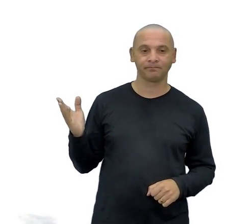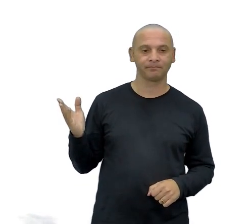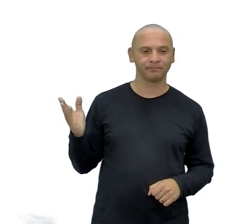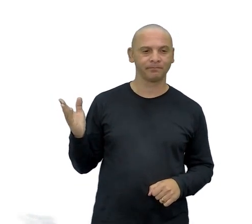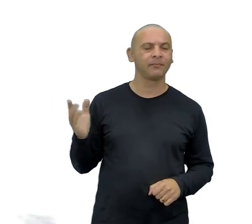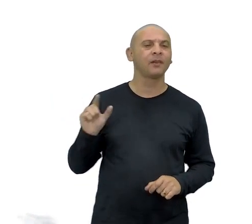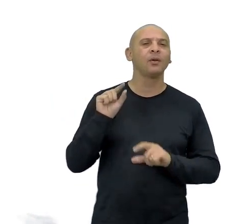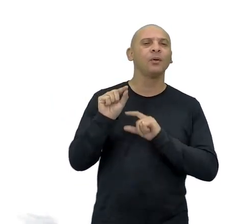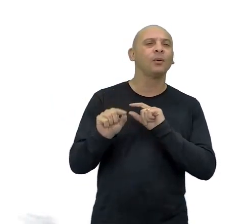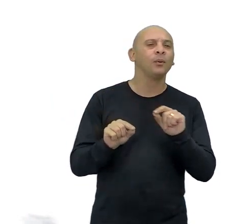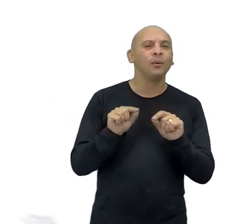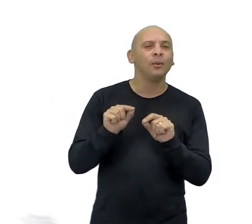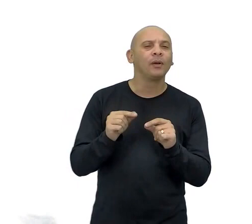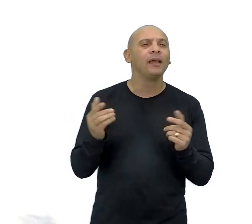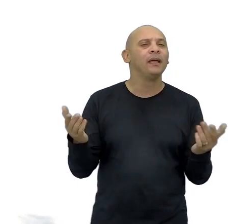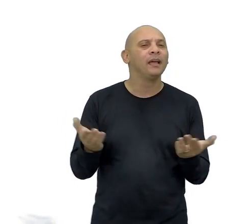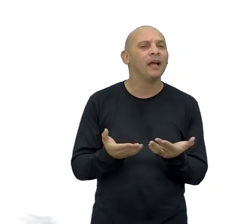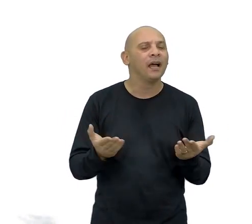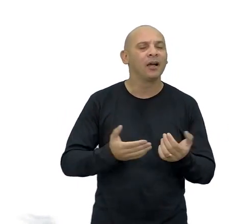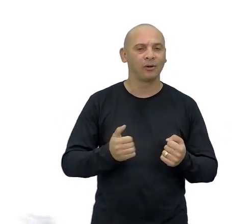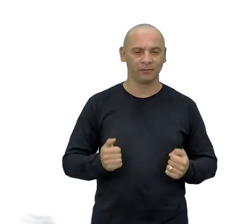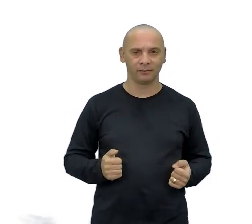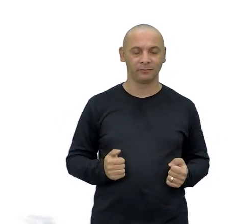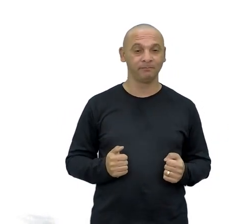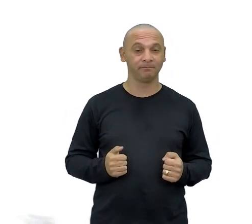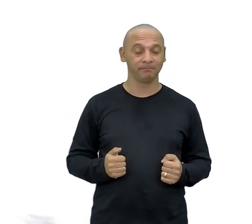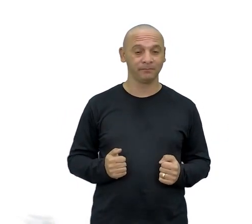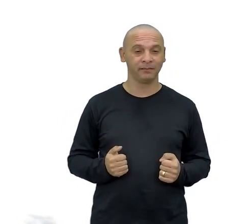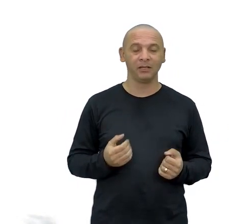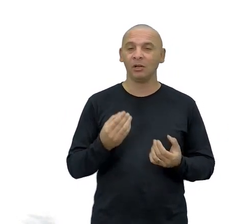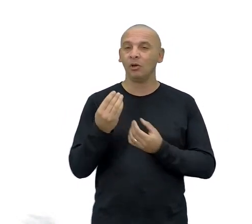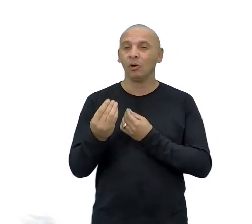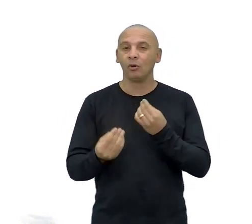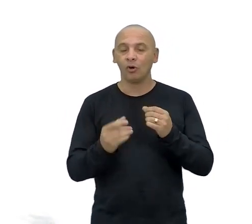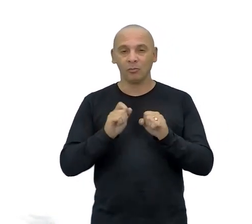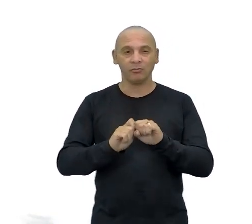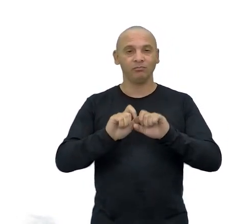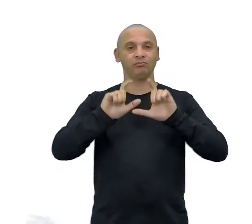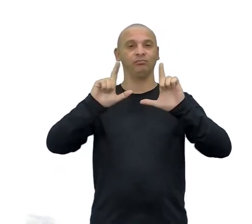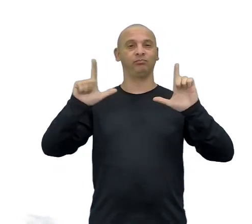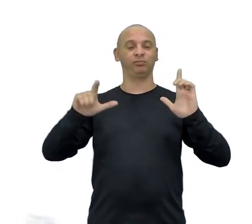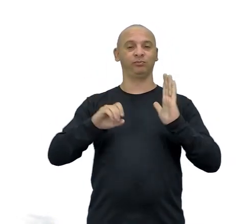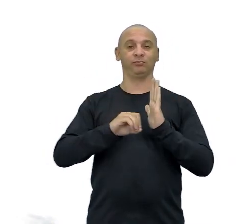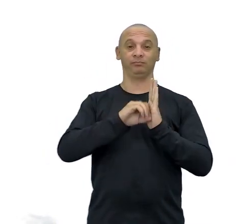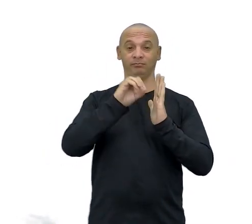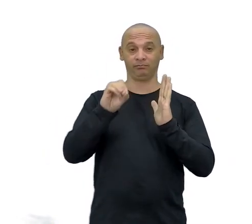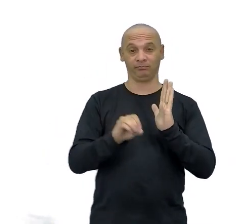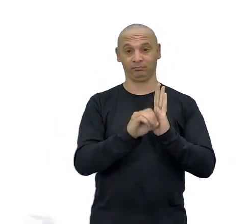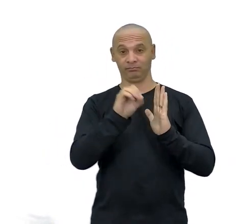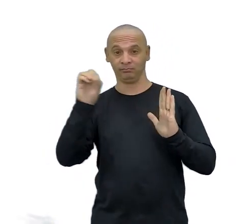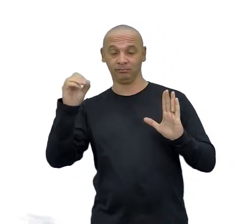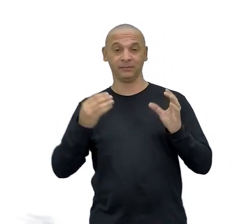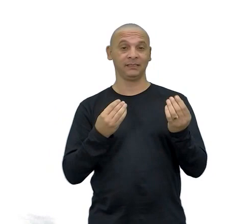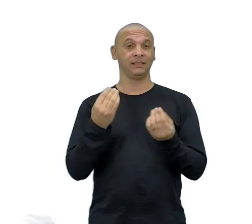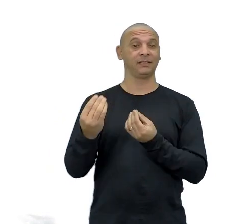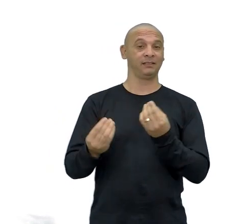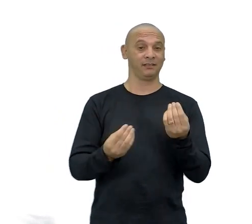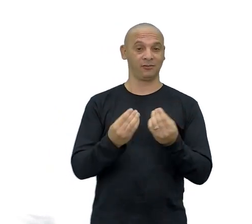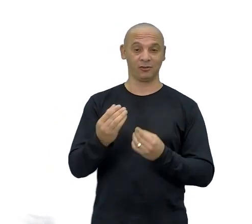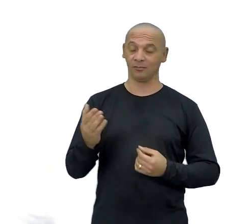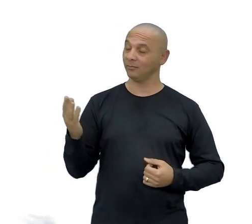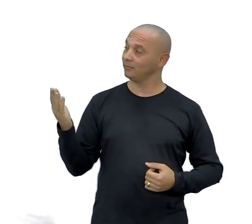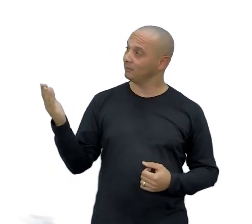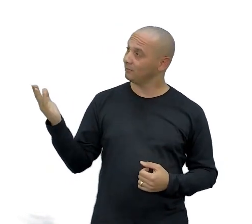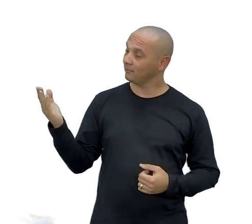Vamos falar, então, professores, como acessar aqui, então, né, o centro de mídias. Vocês têm